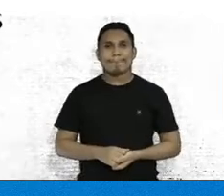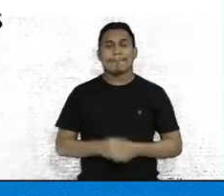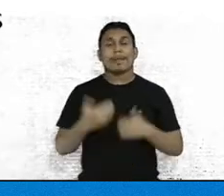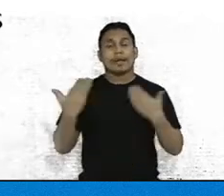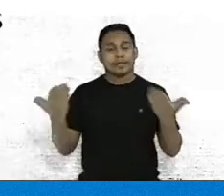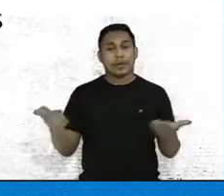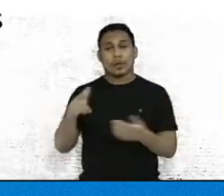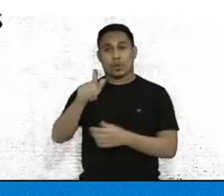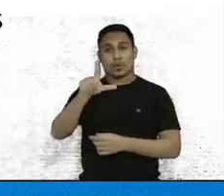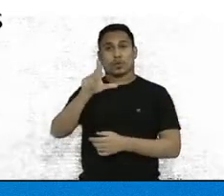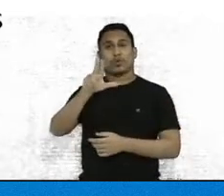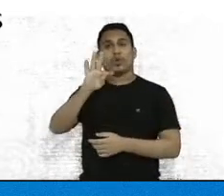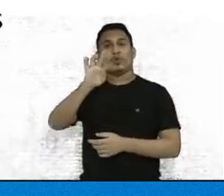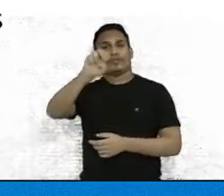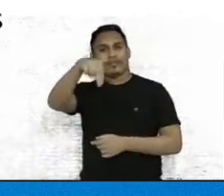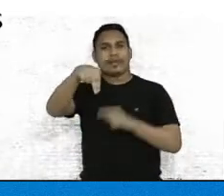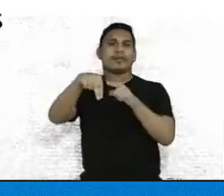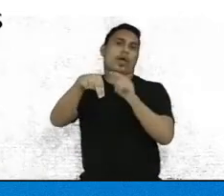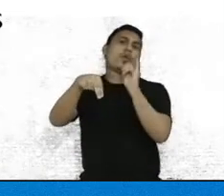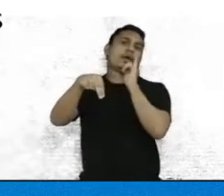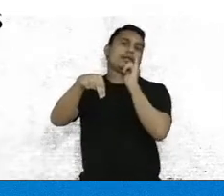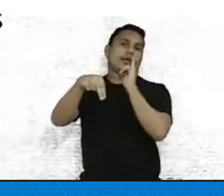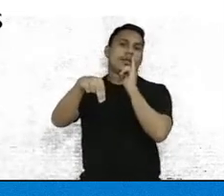um grande exemplo. O glúten, ele tem uma